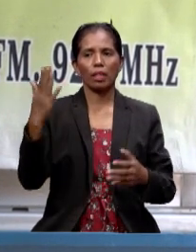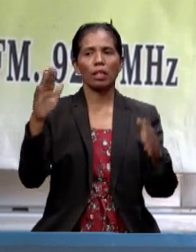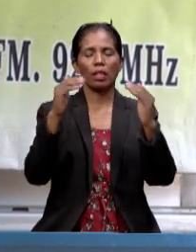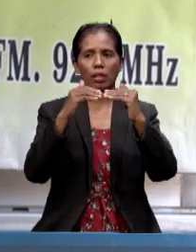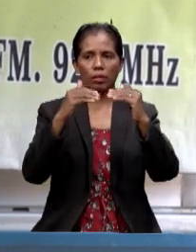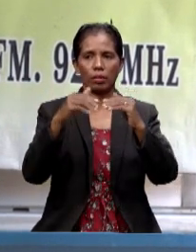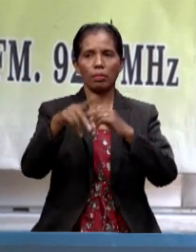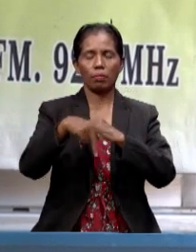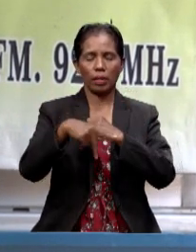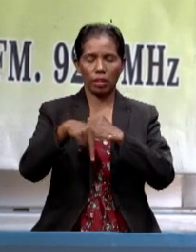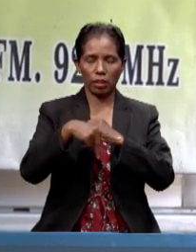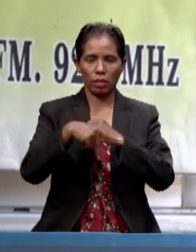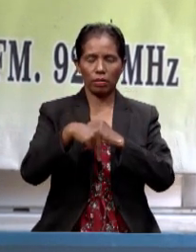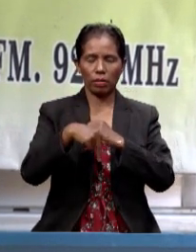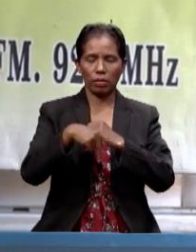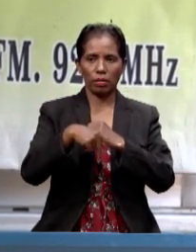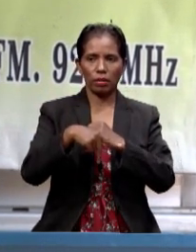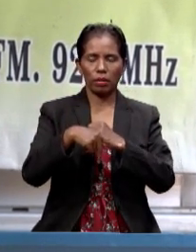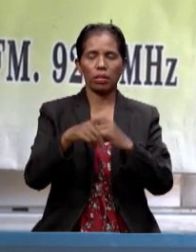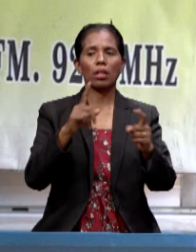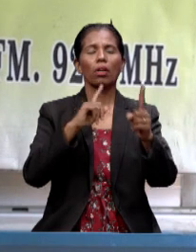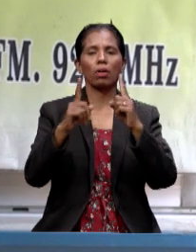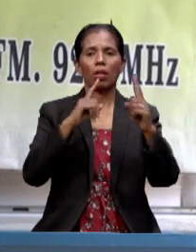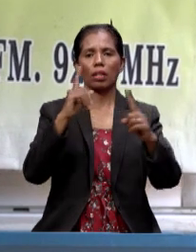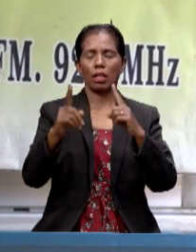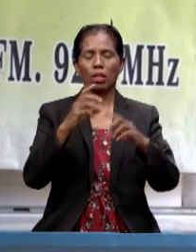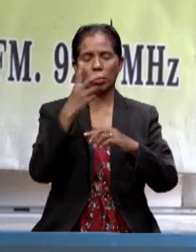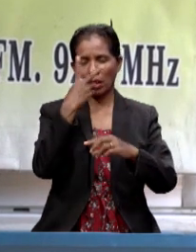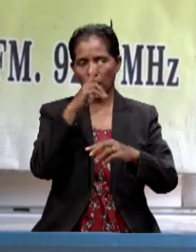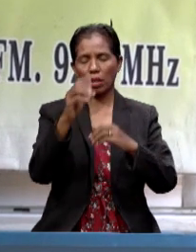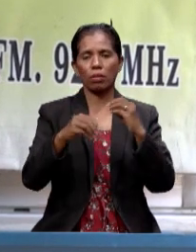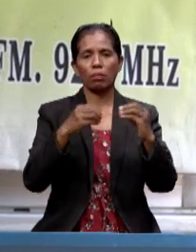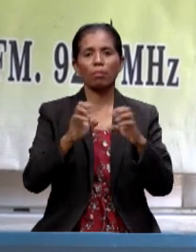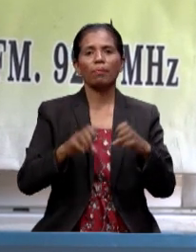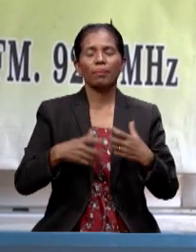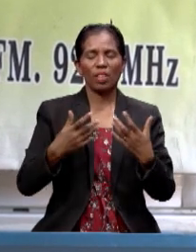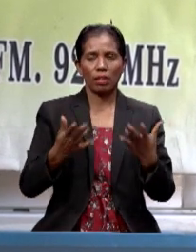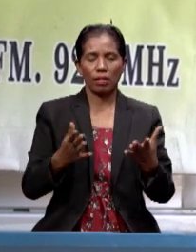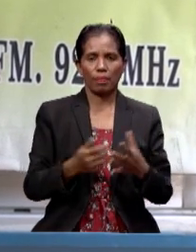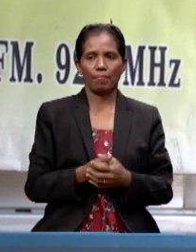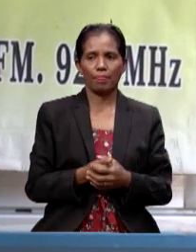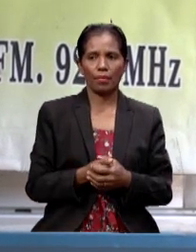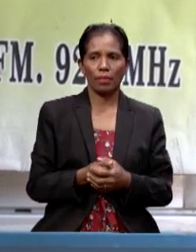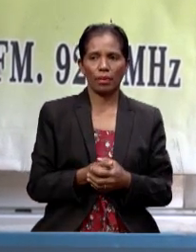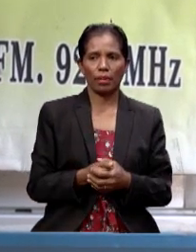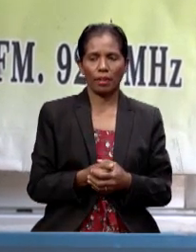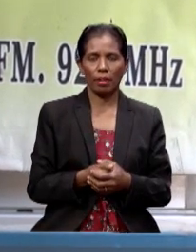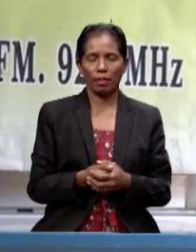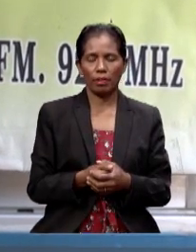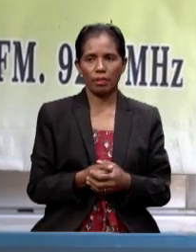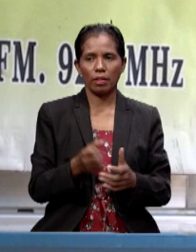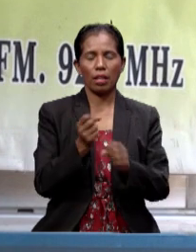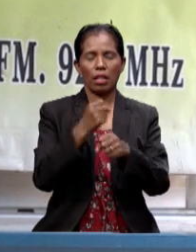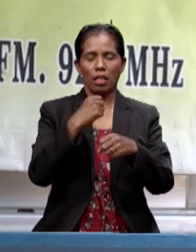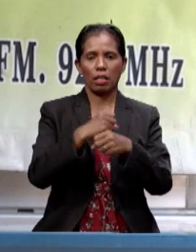bancadas a banhã se colhia ou deixaré com a ba o insa halo andamento ba artigo